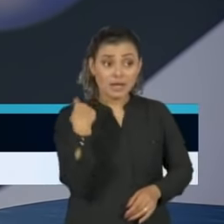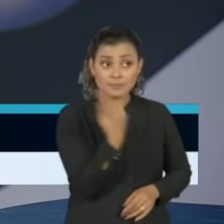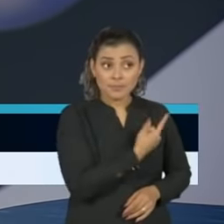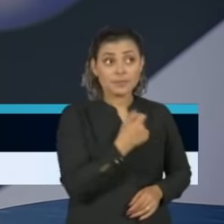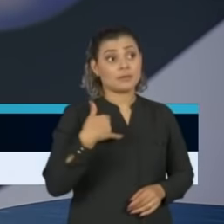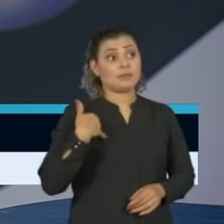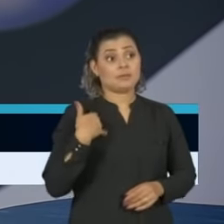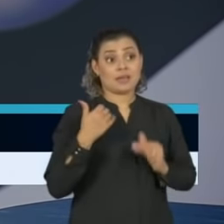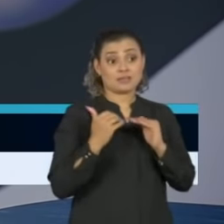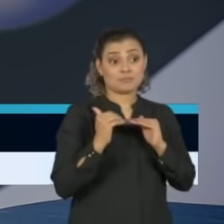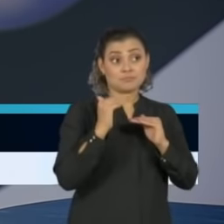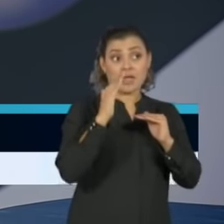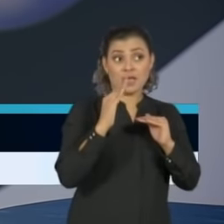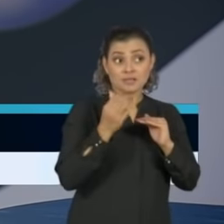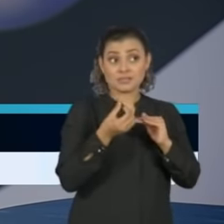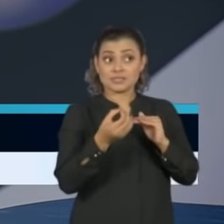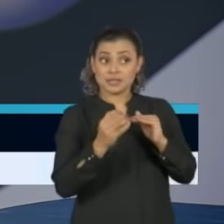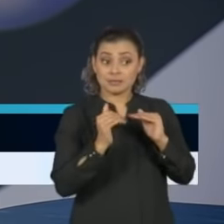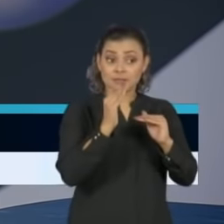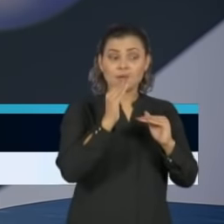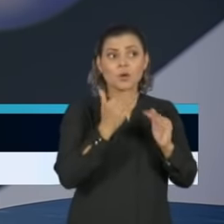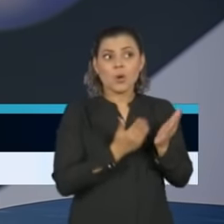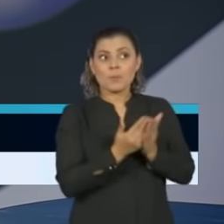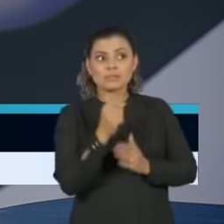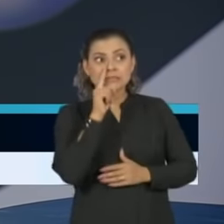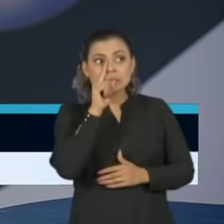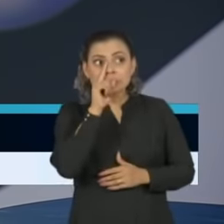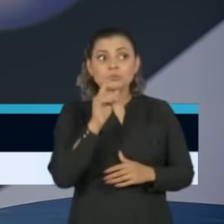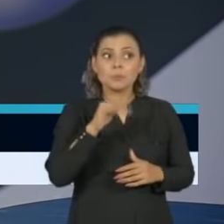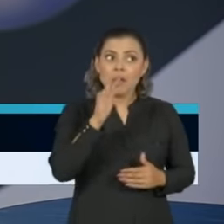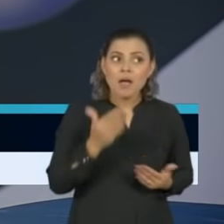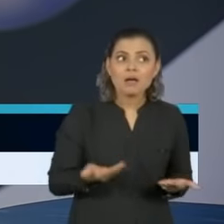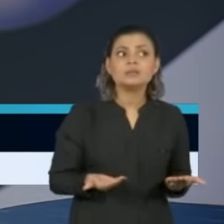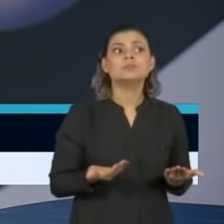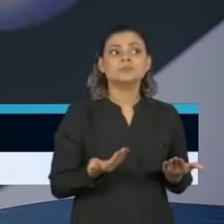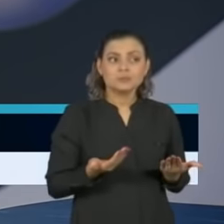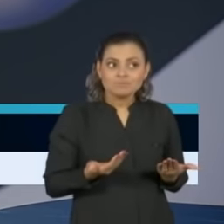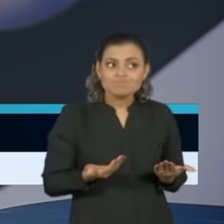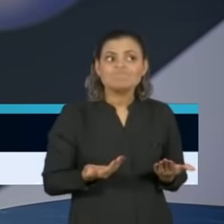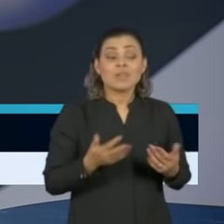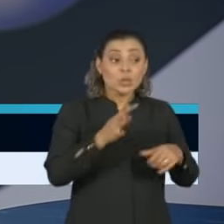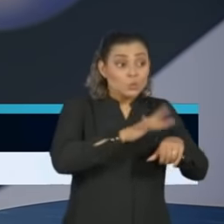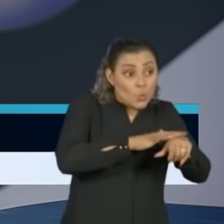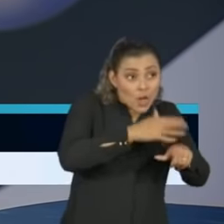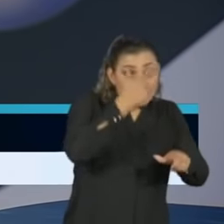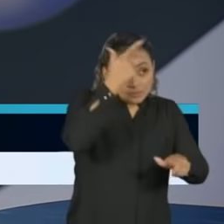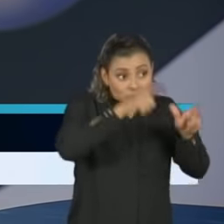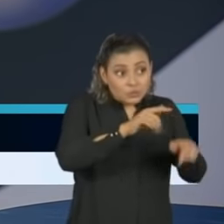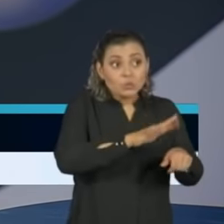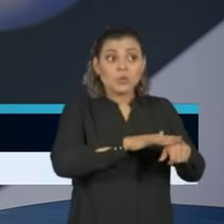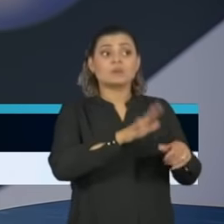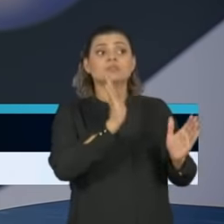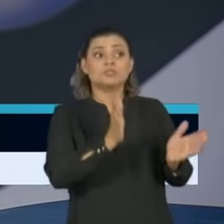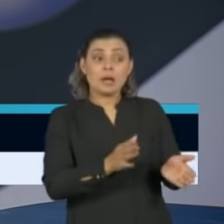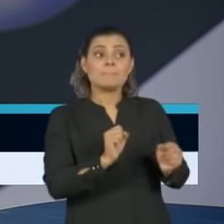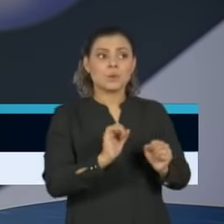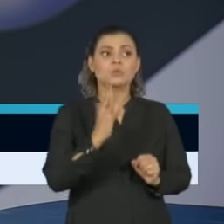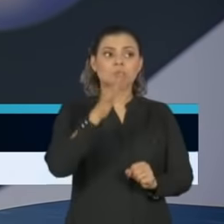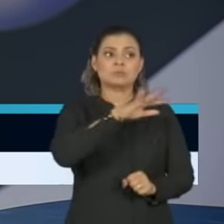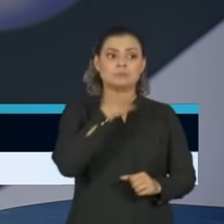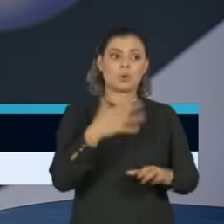a partir de uma certa idade, de 60 para cima, começam a ter mais risco de manifestação grave e a óbito, assim por diante. A